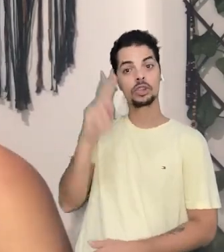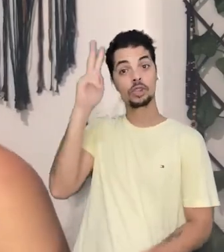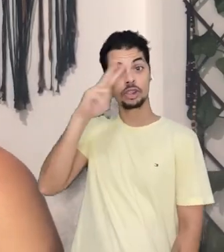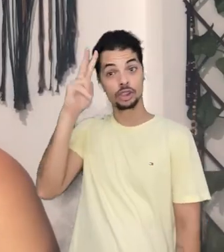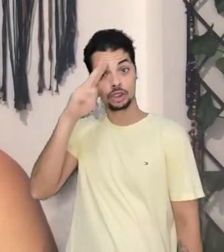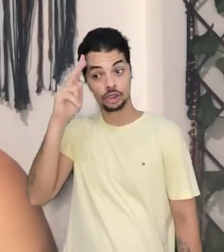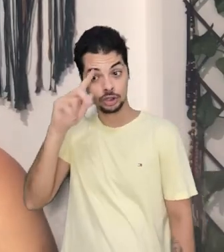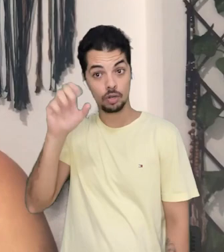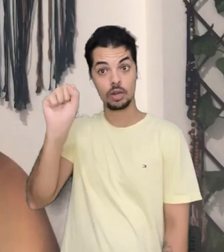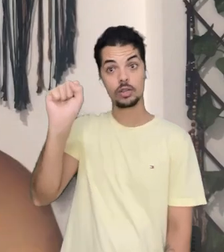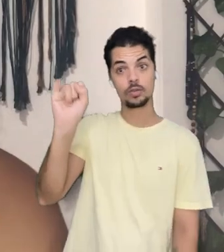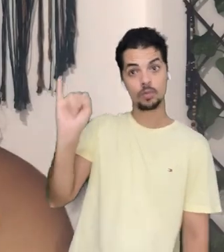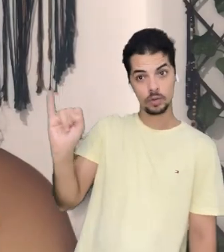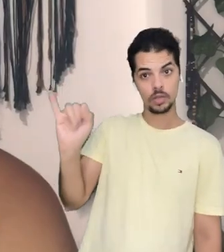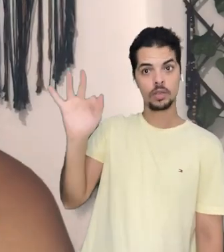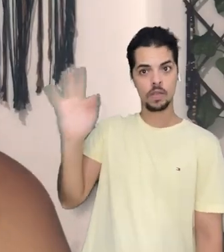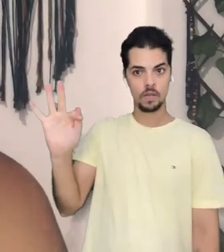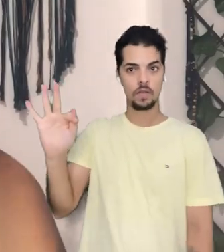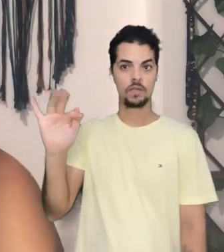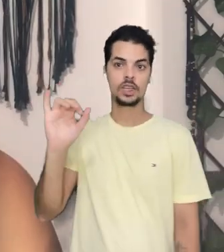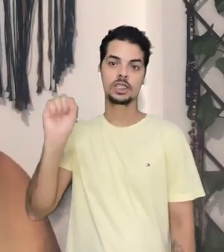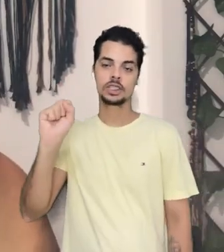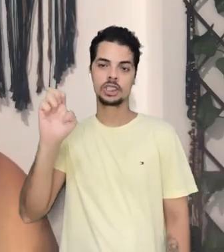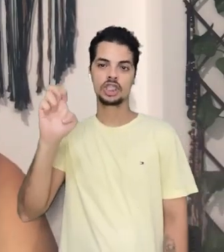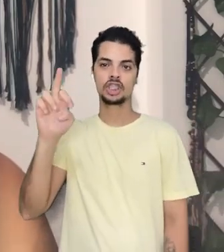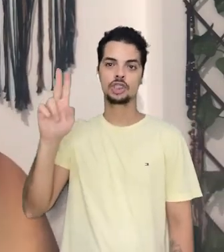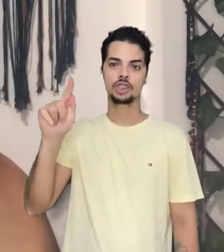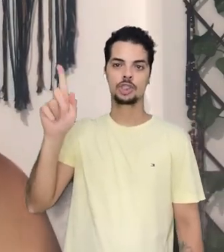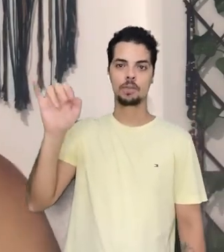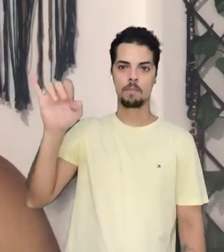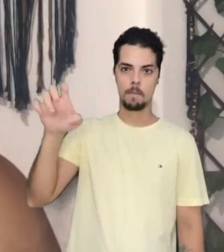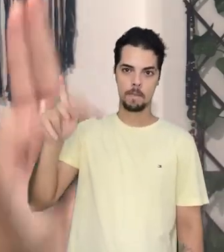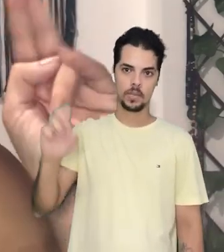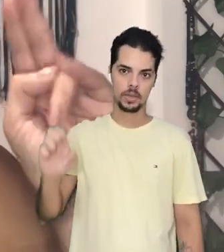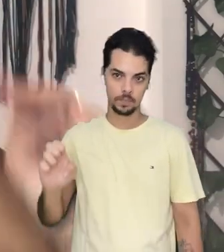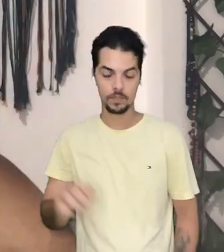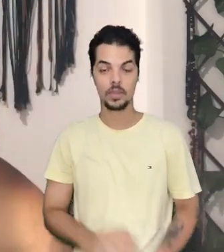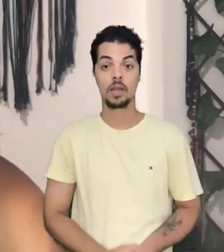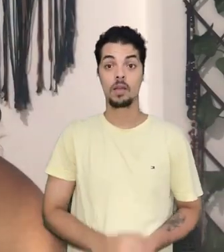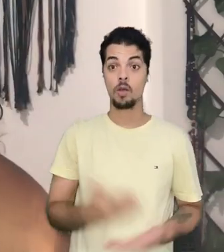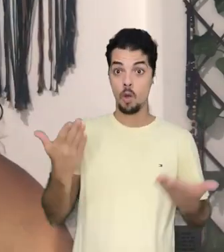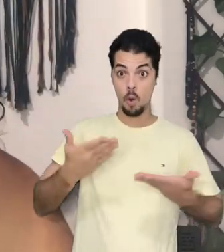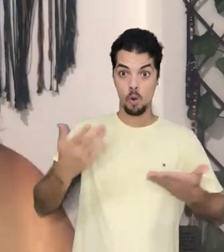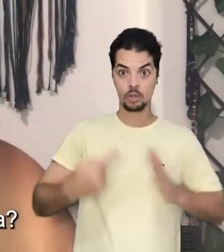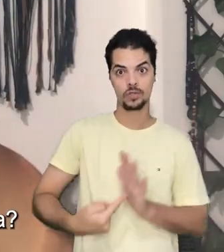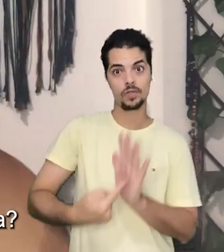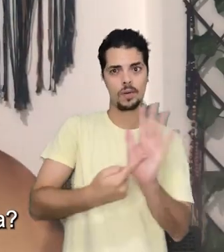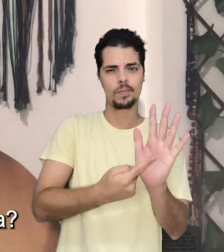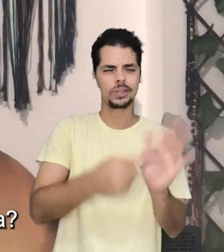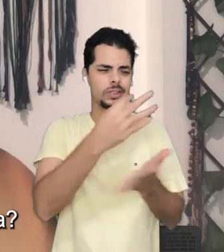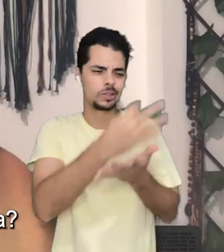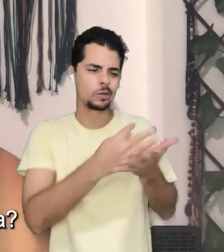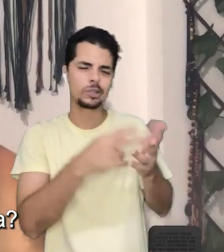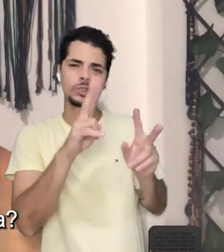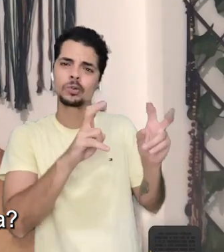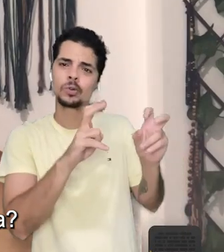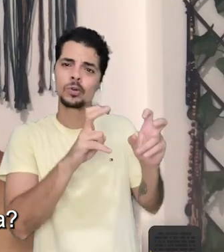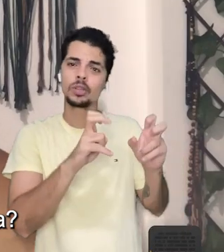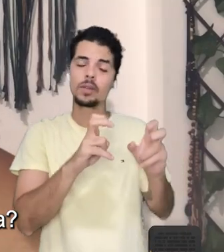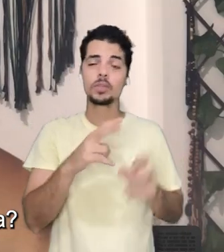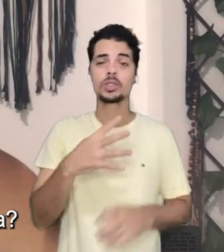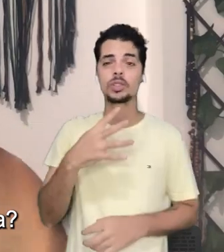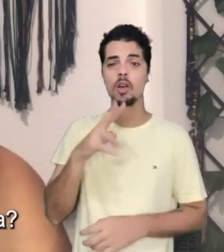e estou aqui hoje para apresentar o texto Nomes Esquecidos e Desconhecidos. Afinal, as